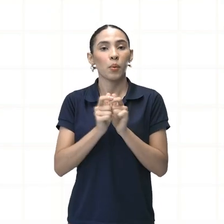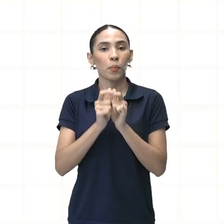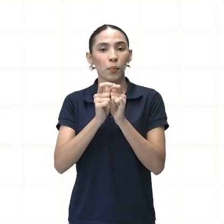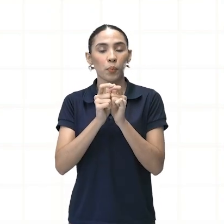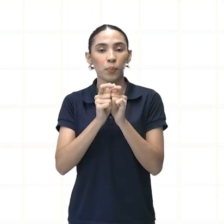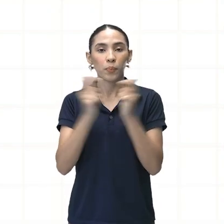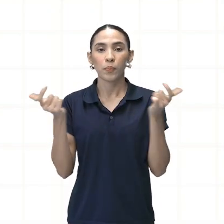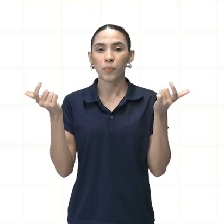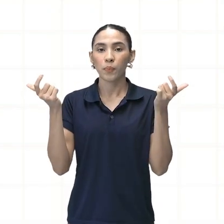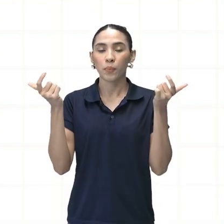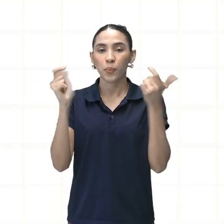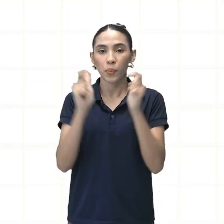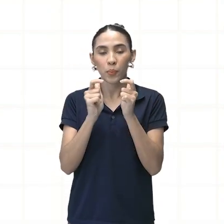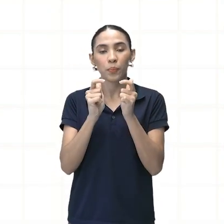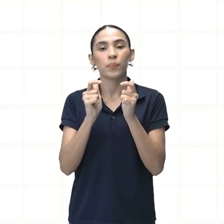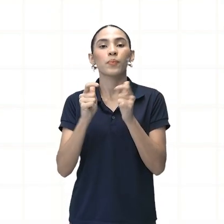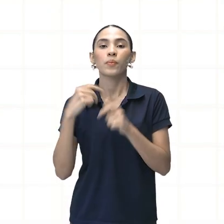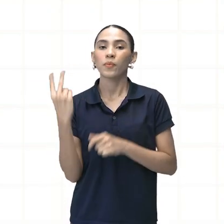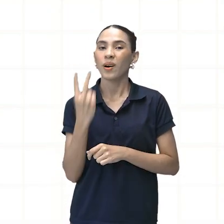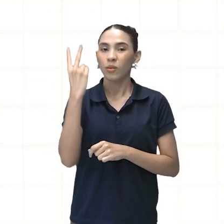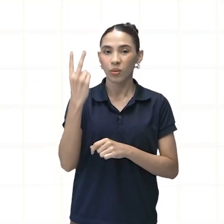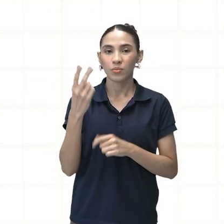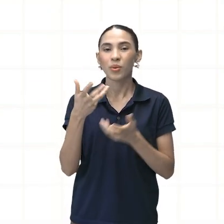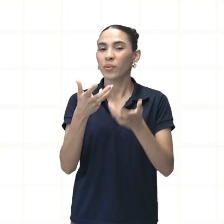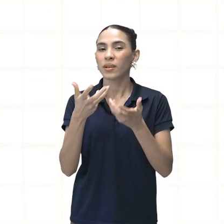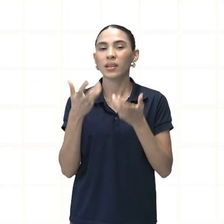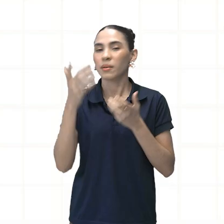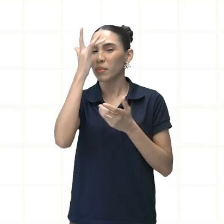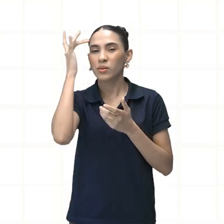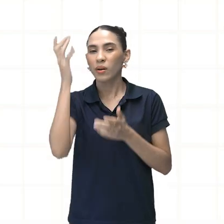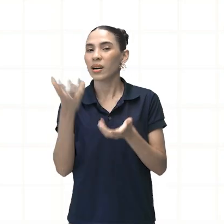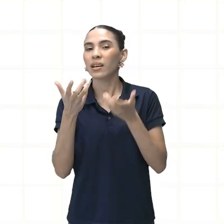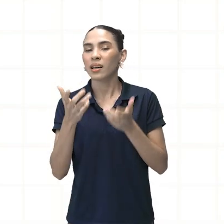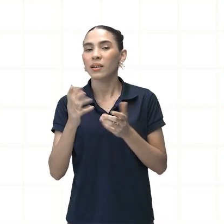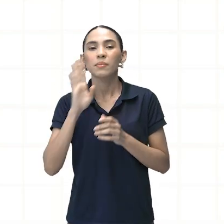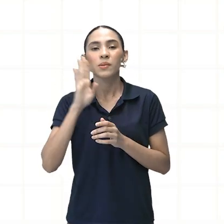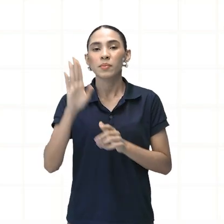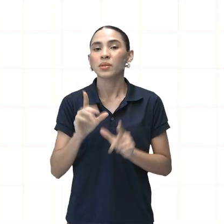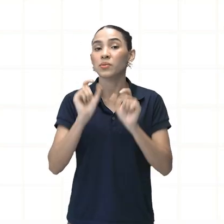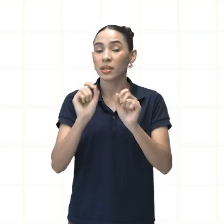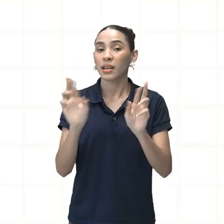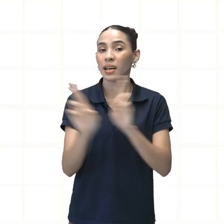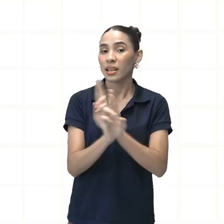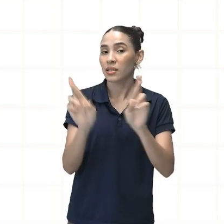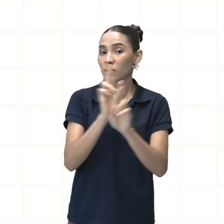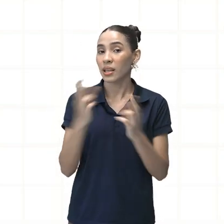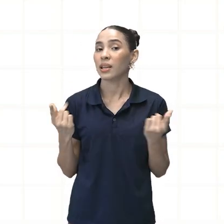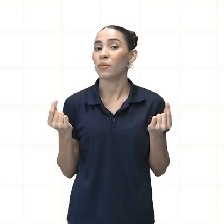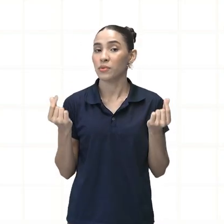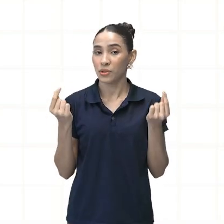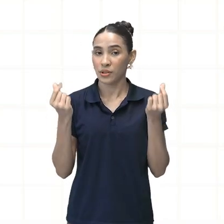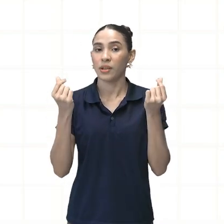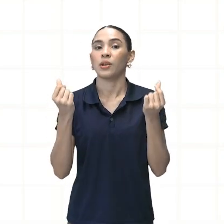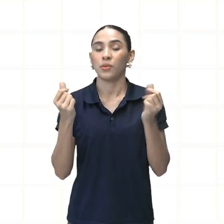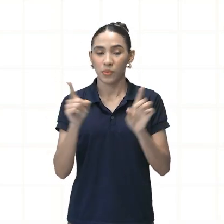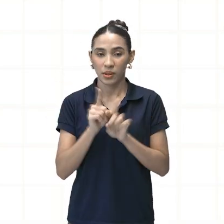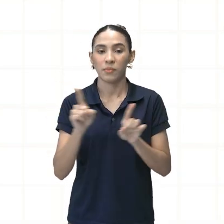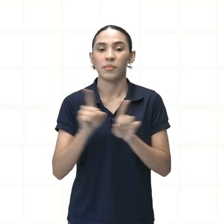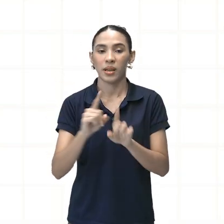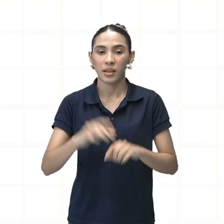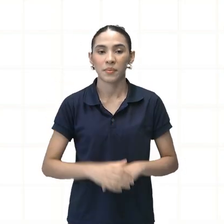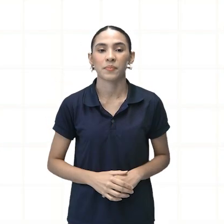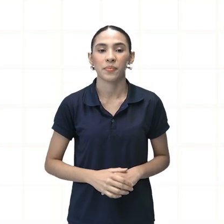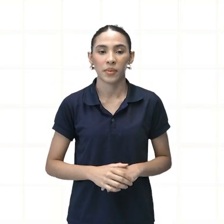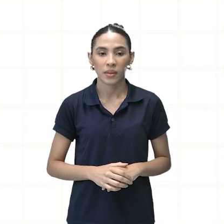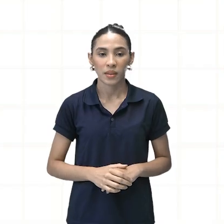de riqueza. O que as pessoas elas acabam adquirindo ali, principalmente relacionado ao dinheiro, né, ao valor